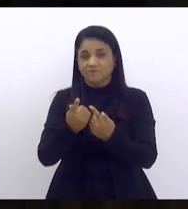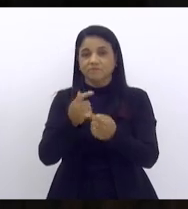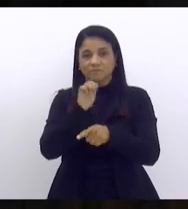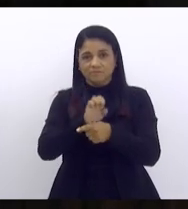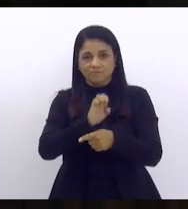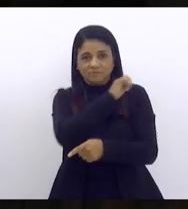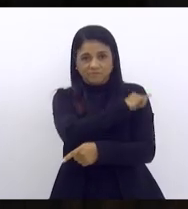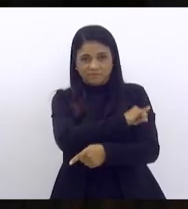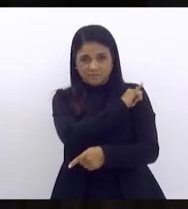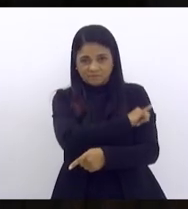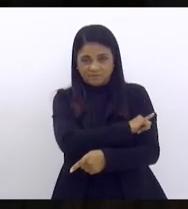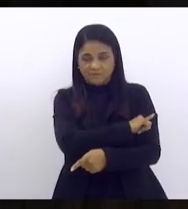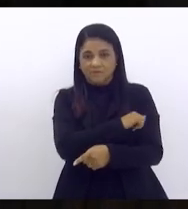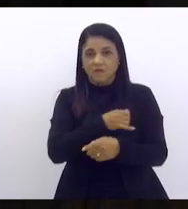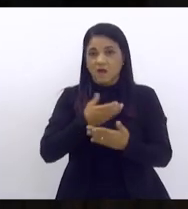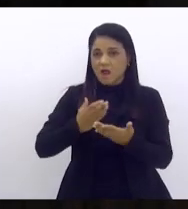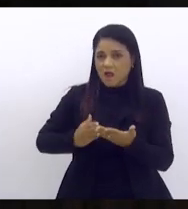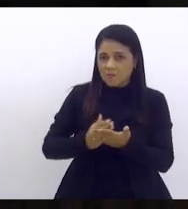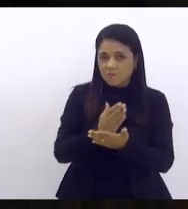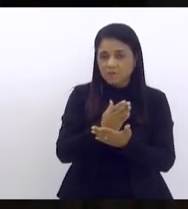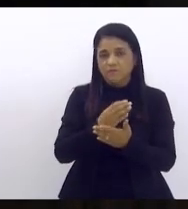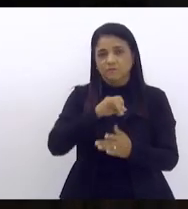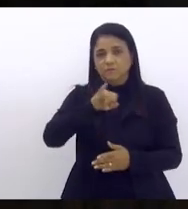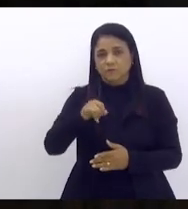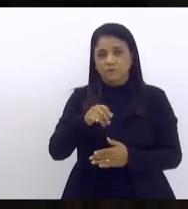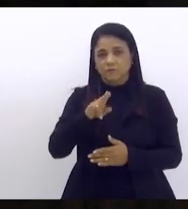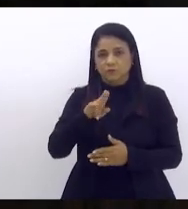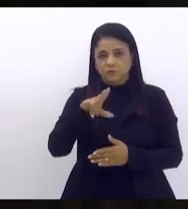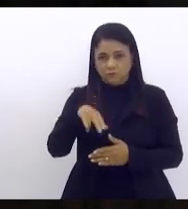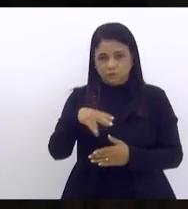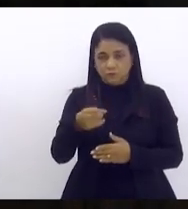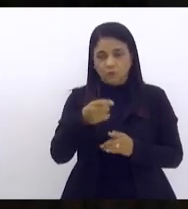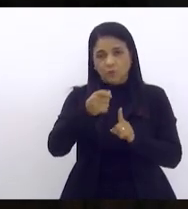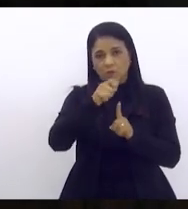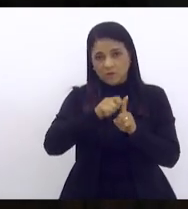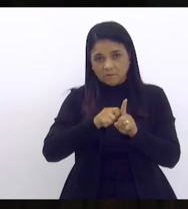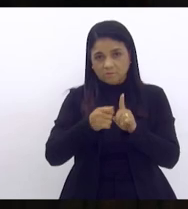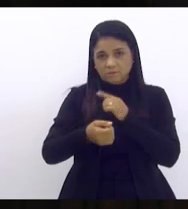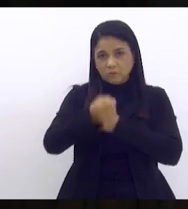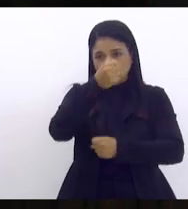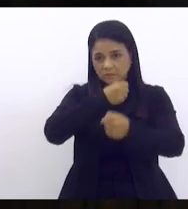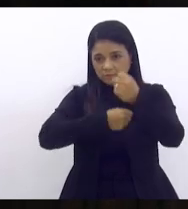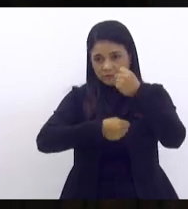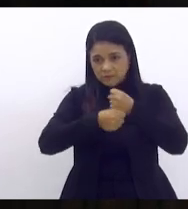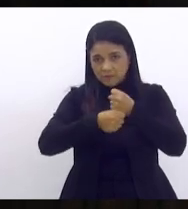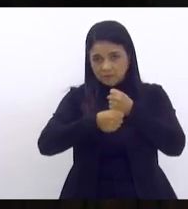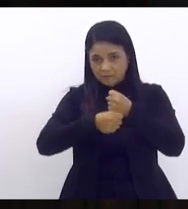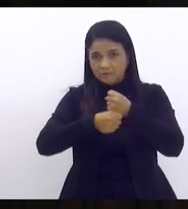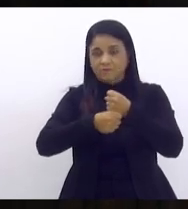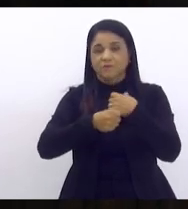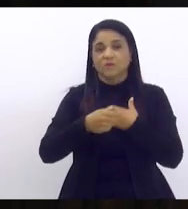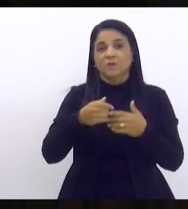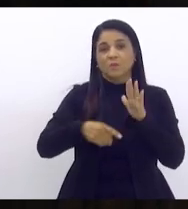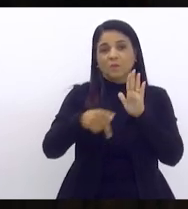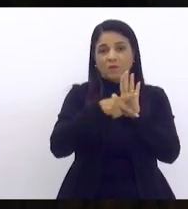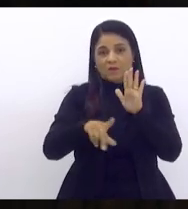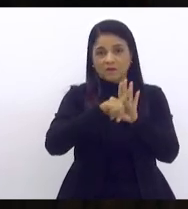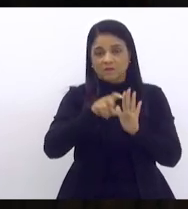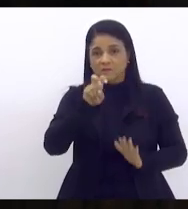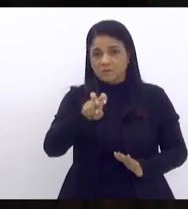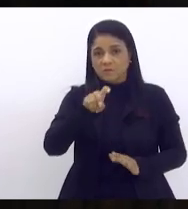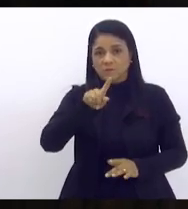aqui a LERJ, aprovou em junho do ano passado o projeto de lei número